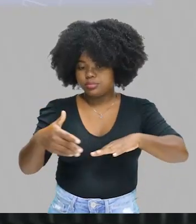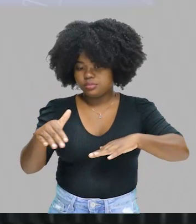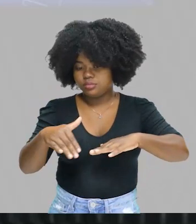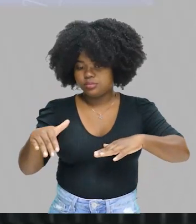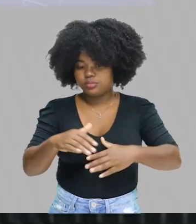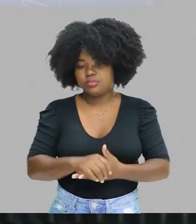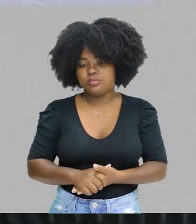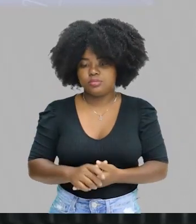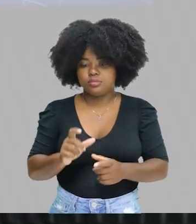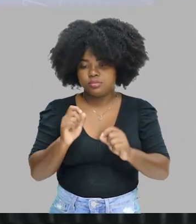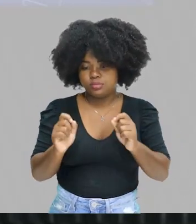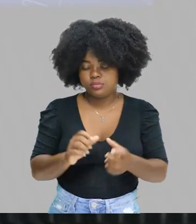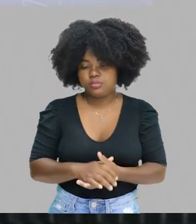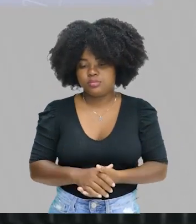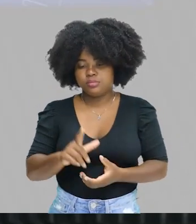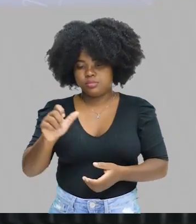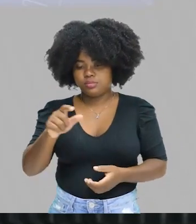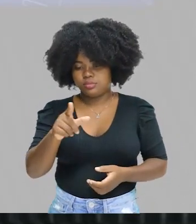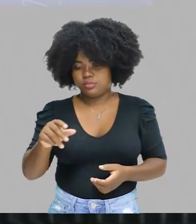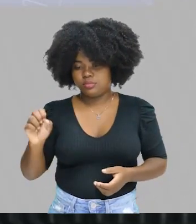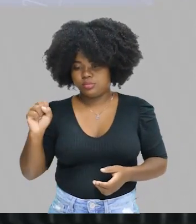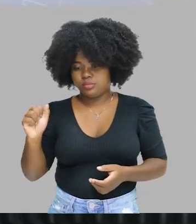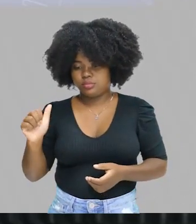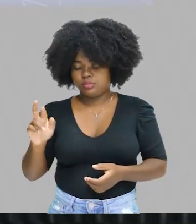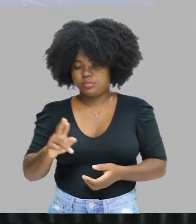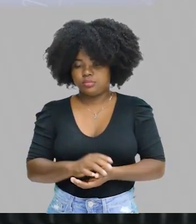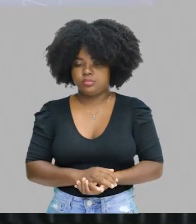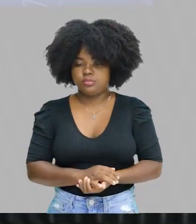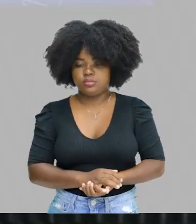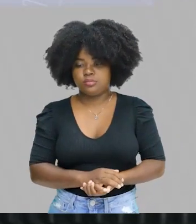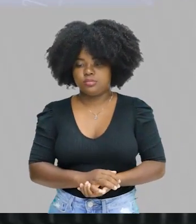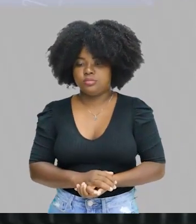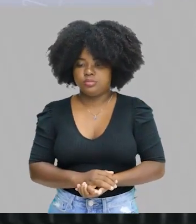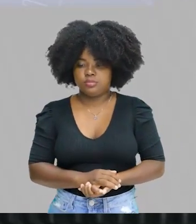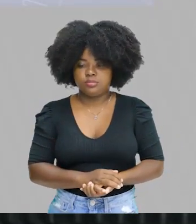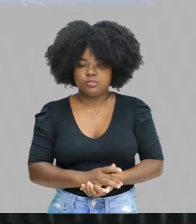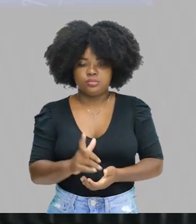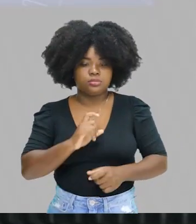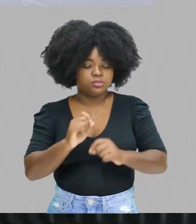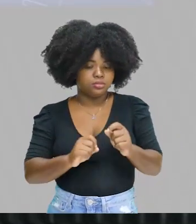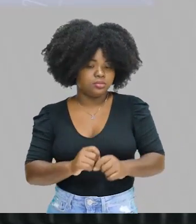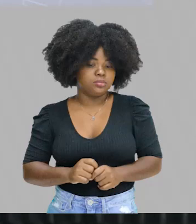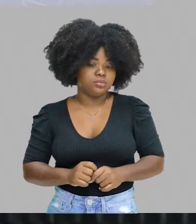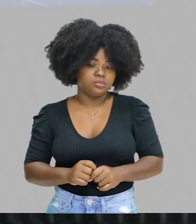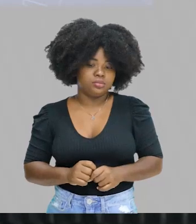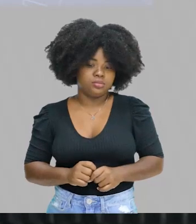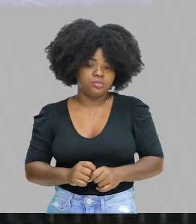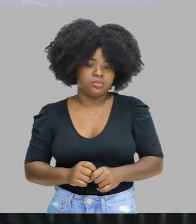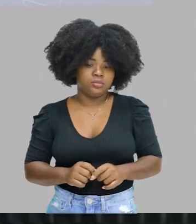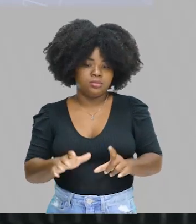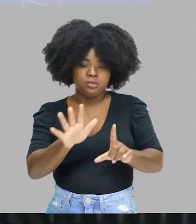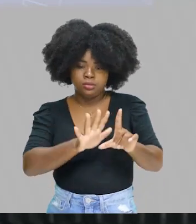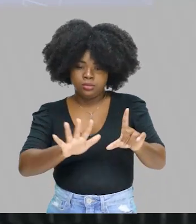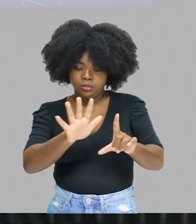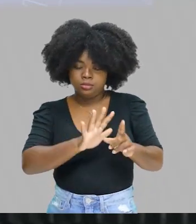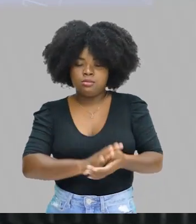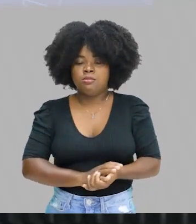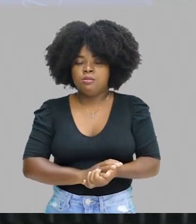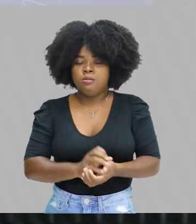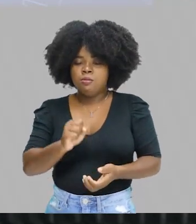Inclusive eu assisti recentemente, que eu sou apaixonado por isso, um reality numa plataforma dessa de streaming sobre